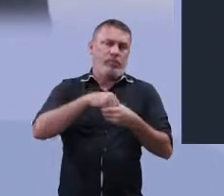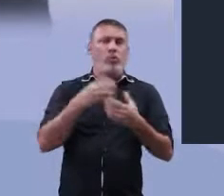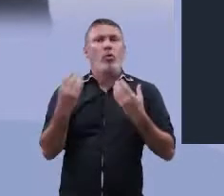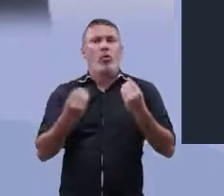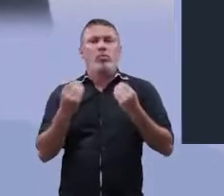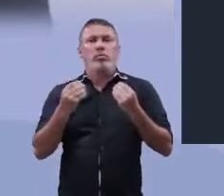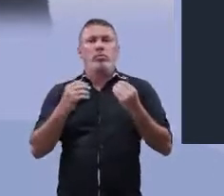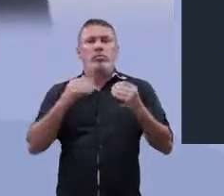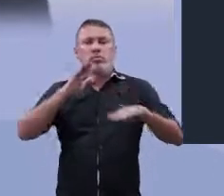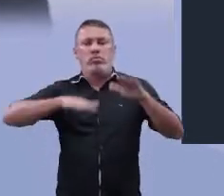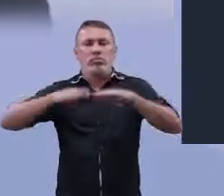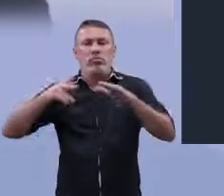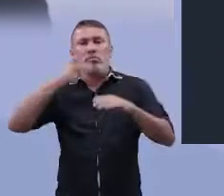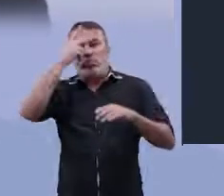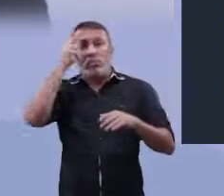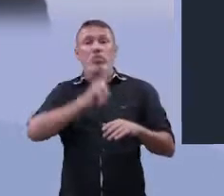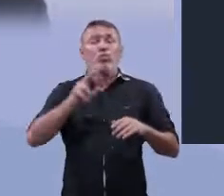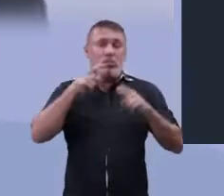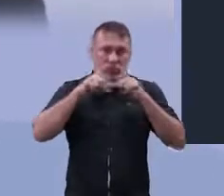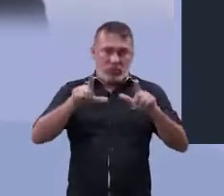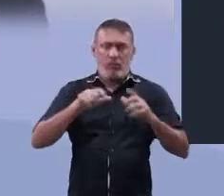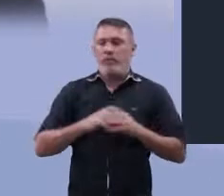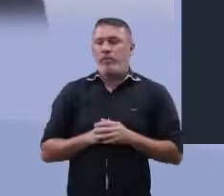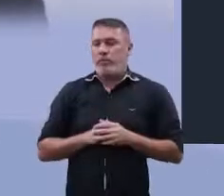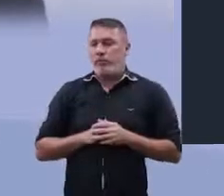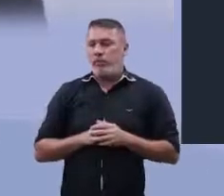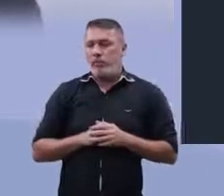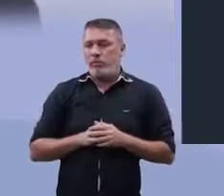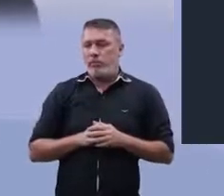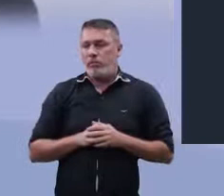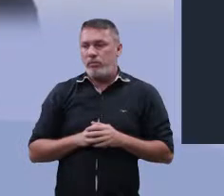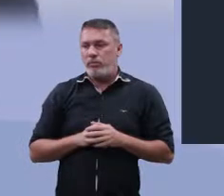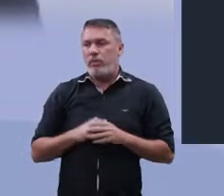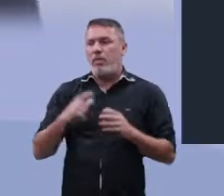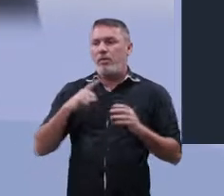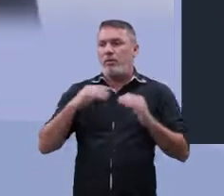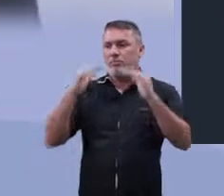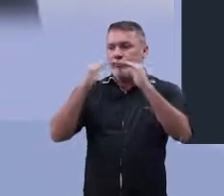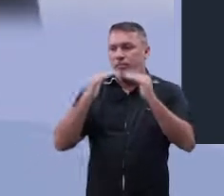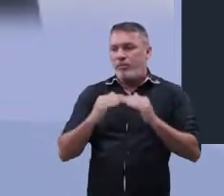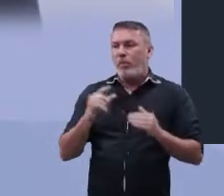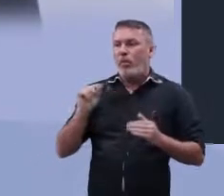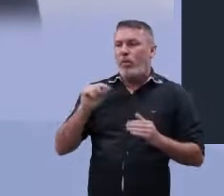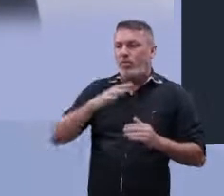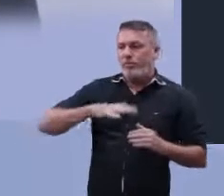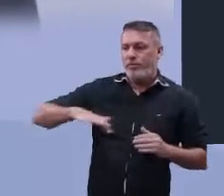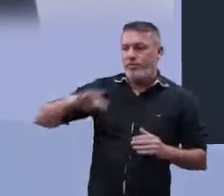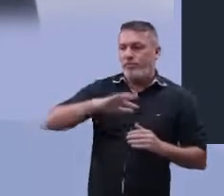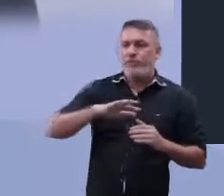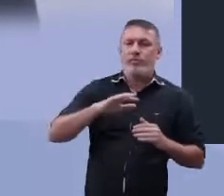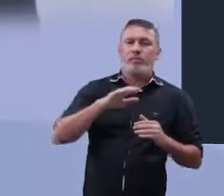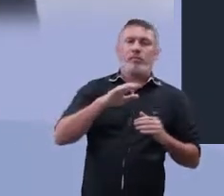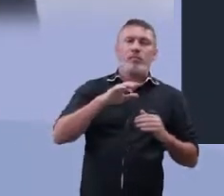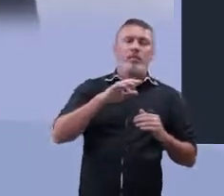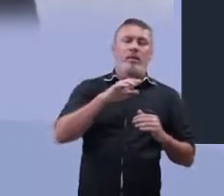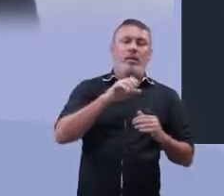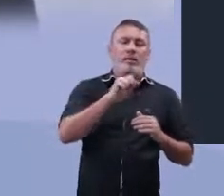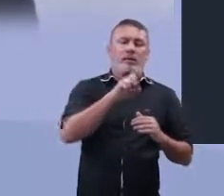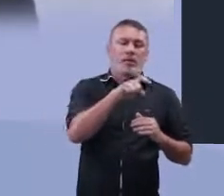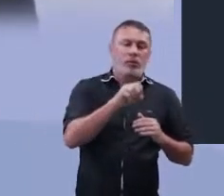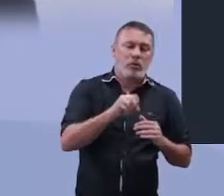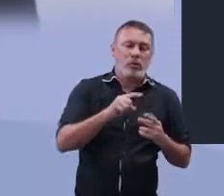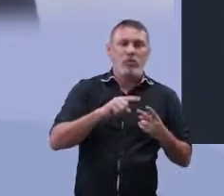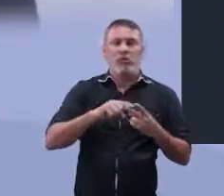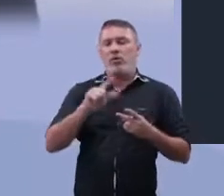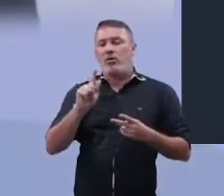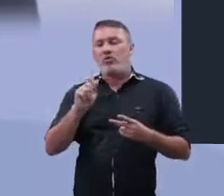modo como o indivíduo utiliza a linguagem. Sexo e gênero. Alguns estudos mostram que mulheres e homens podem